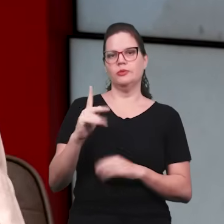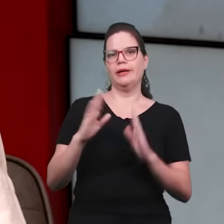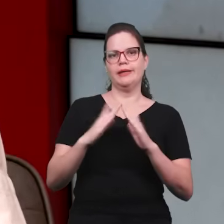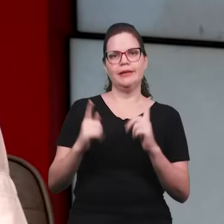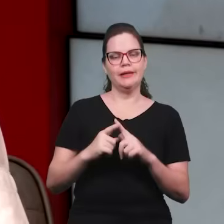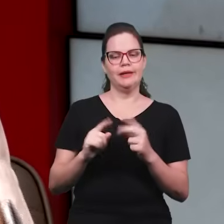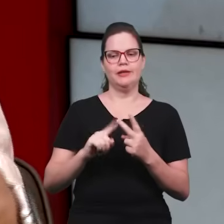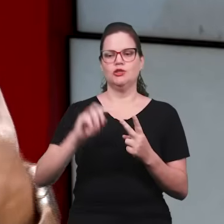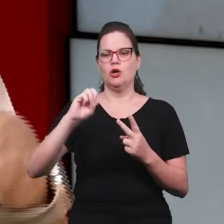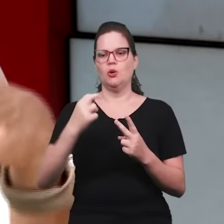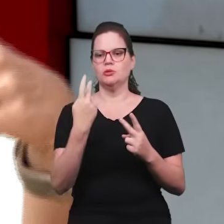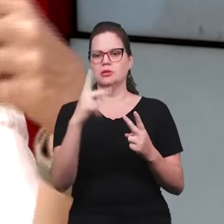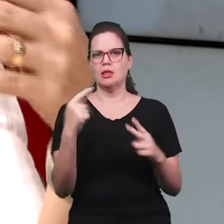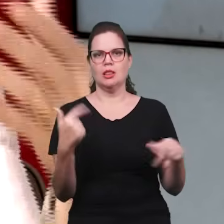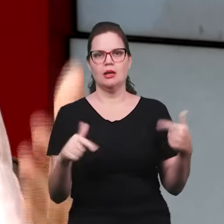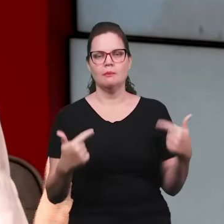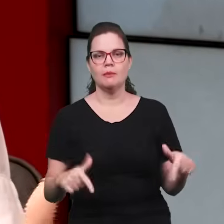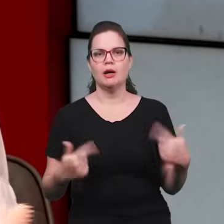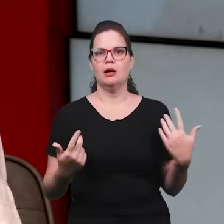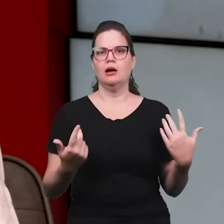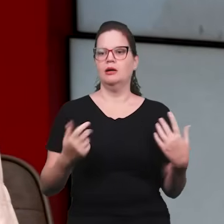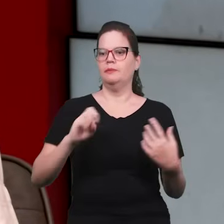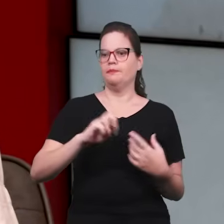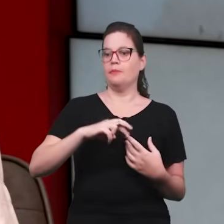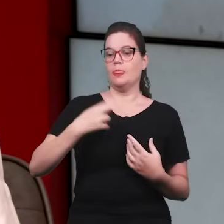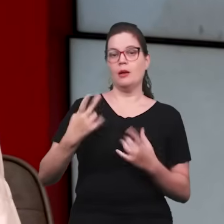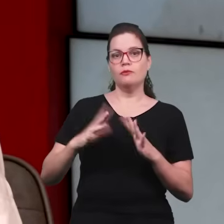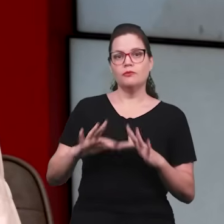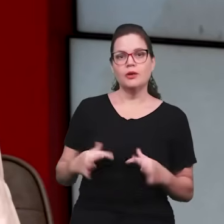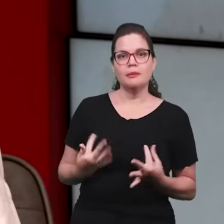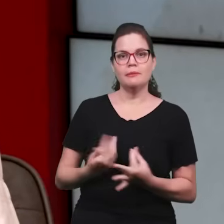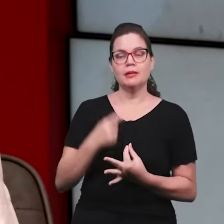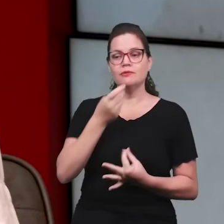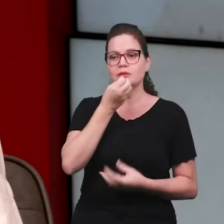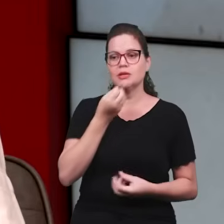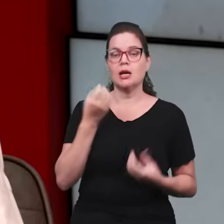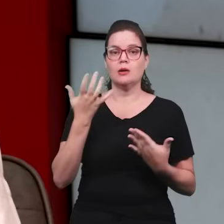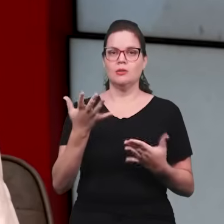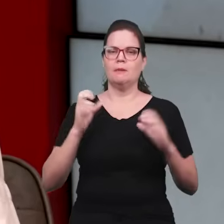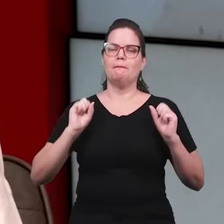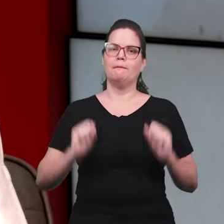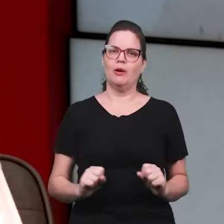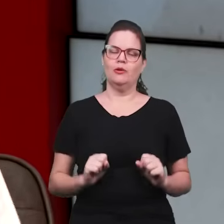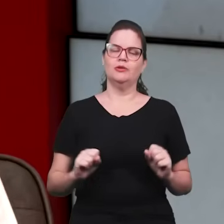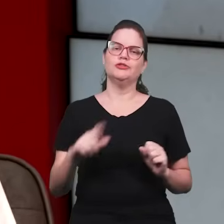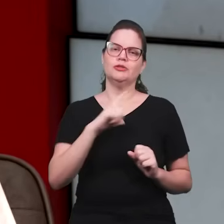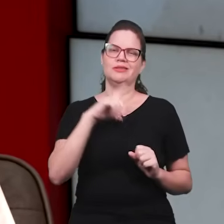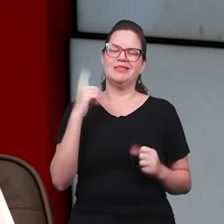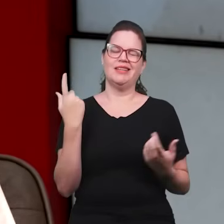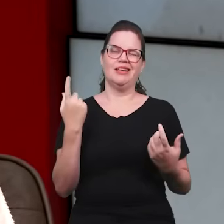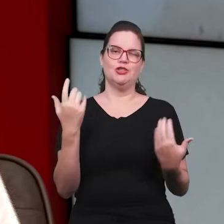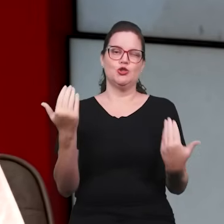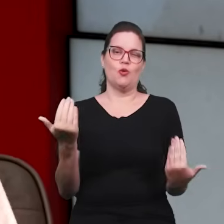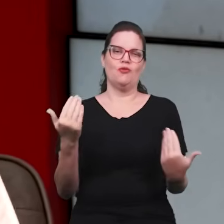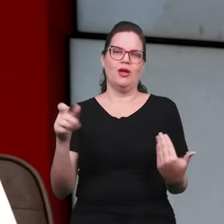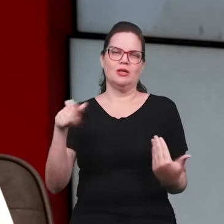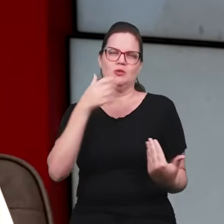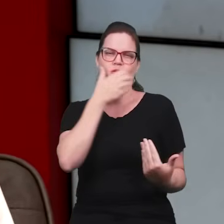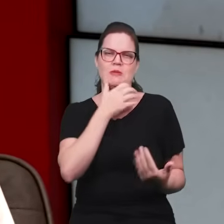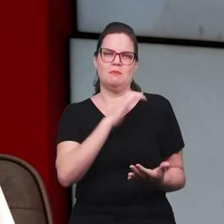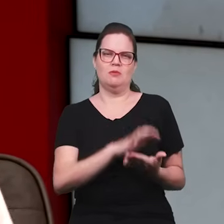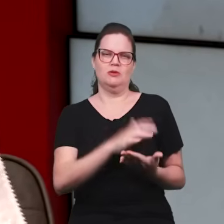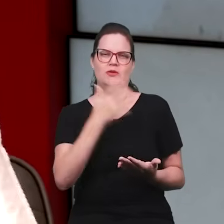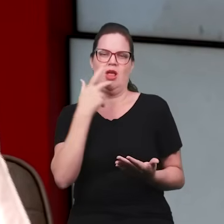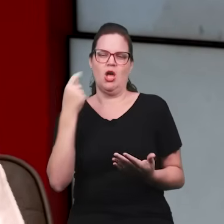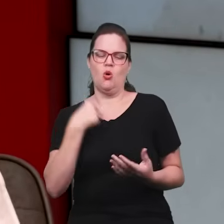igreja, do seu trabalho, próprios familiares. Então isso acaba gerando uma desconfiança do marido. Ele sente que ele não